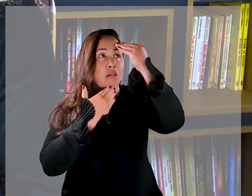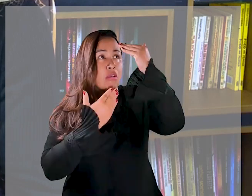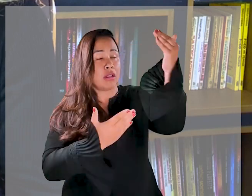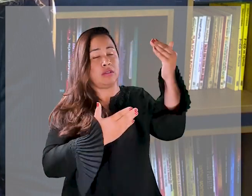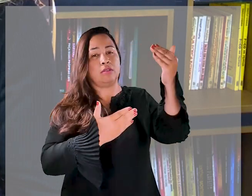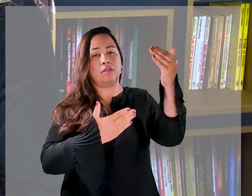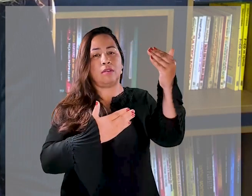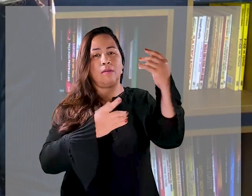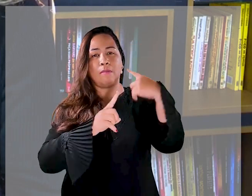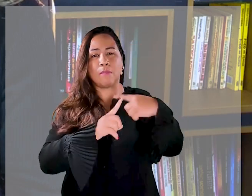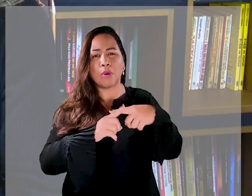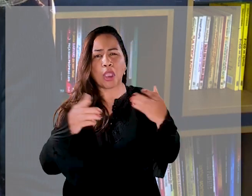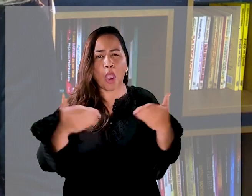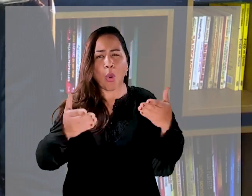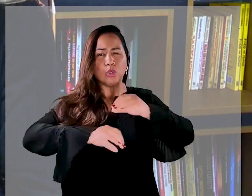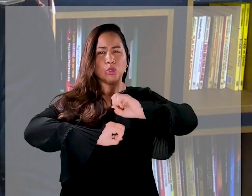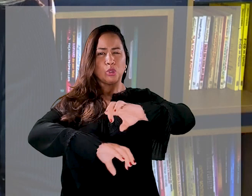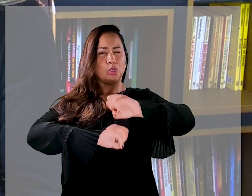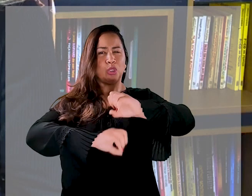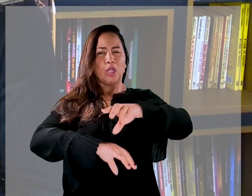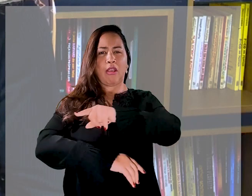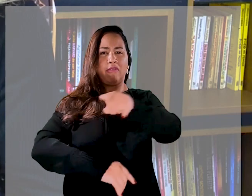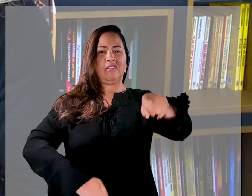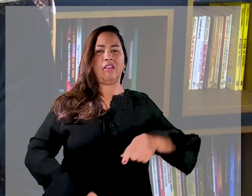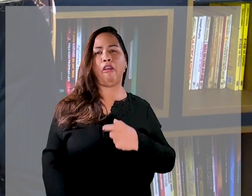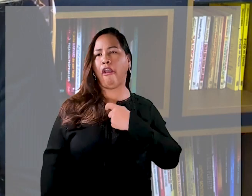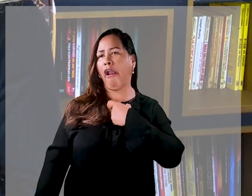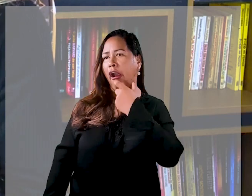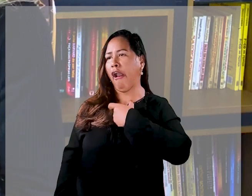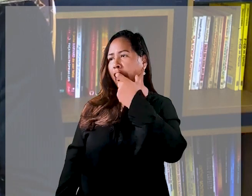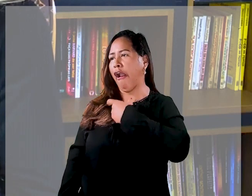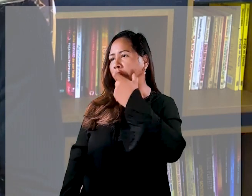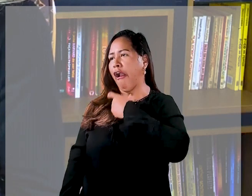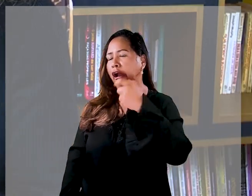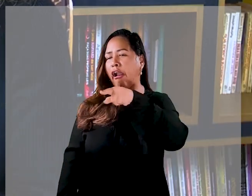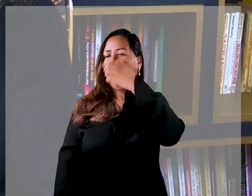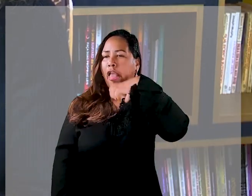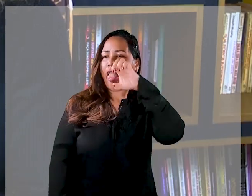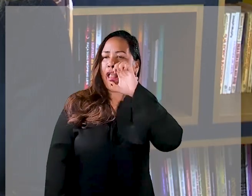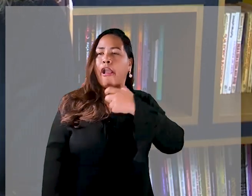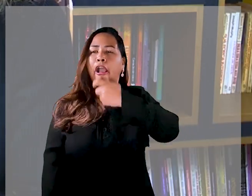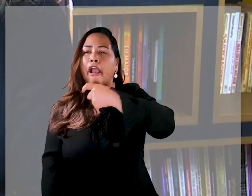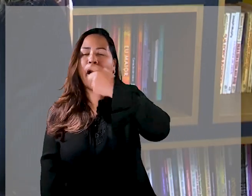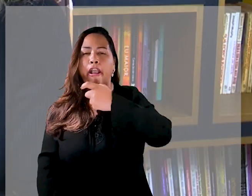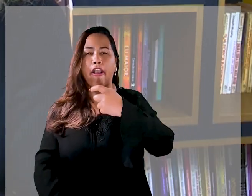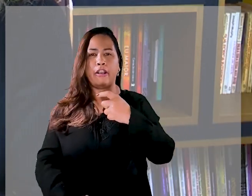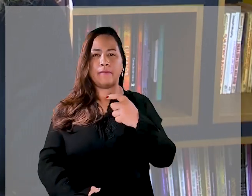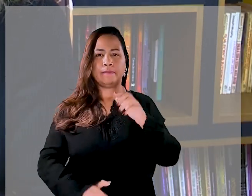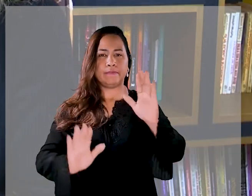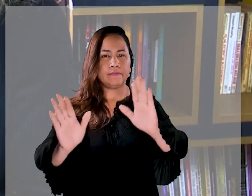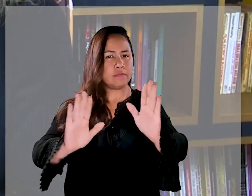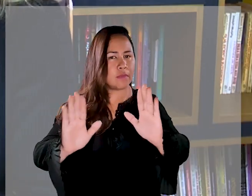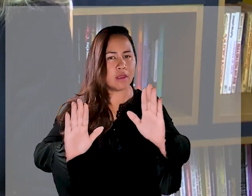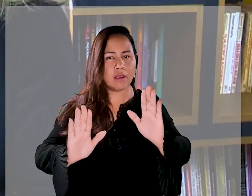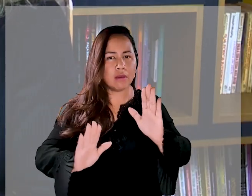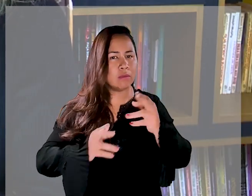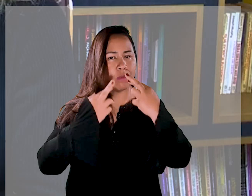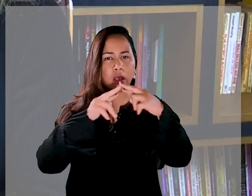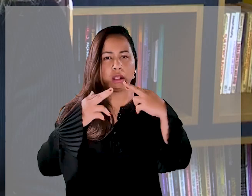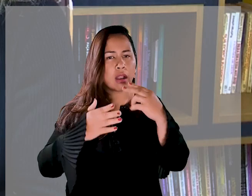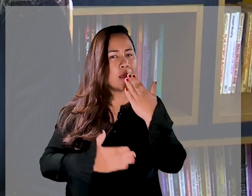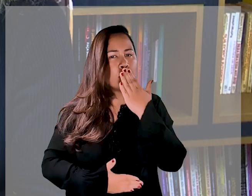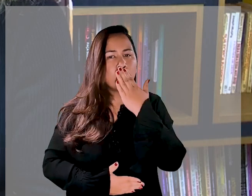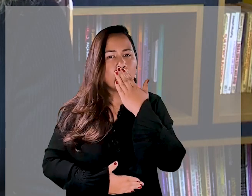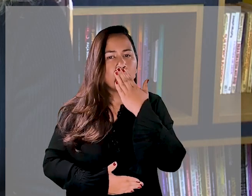doeu. Ótimo, de nada. Até a próxima sessão, meu amor. É isso. Eu tenho que ser arrogante? Eu tenho que ser